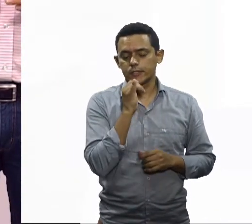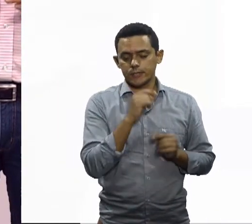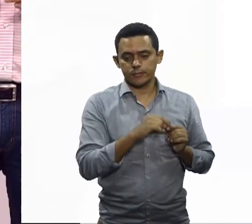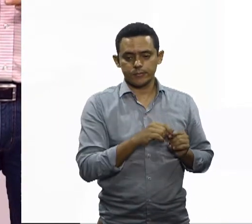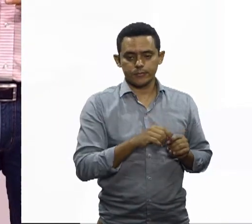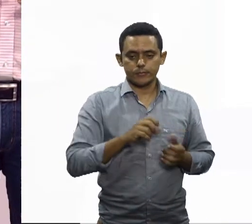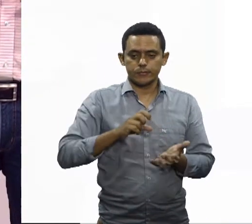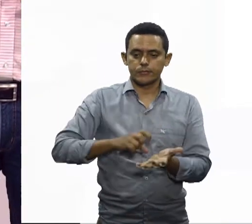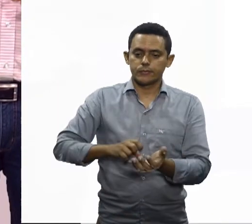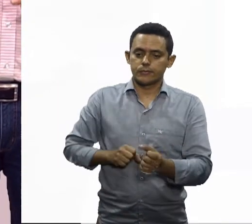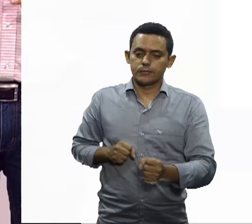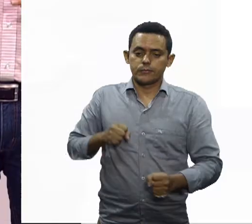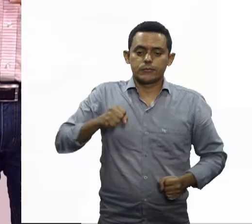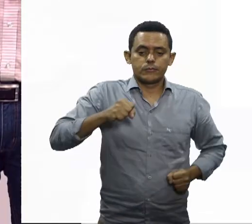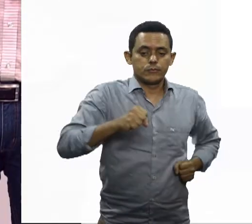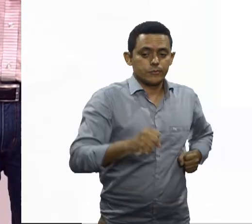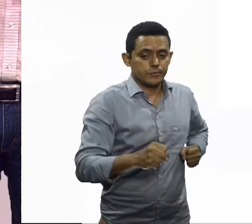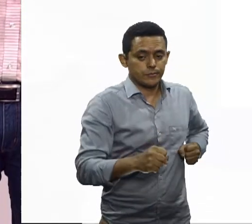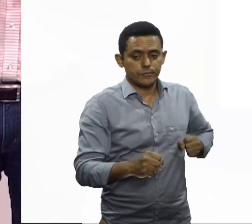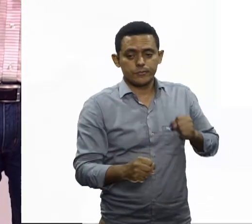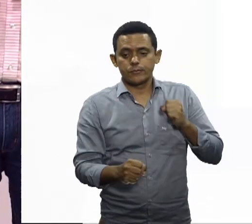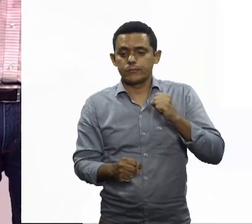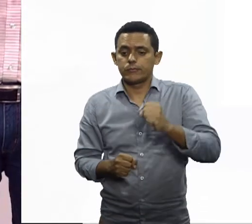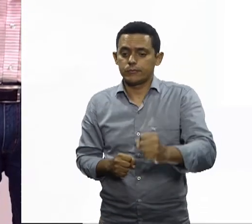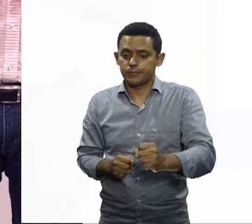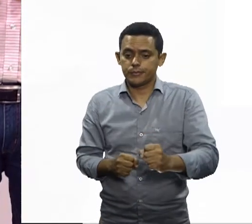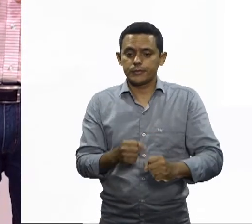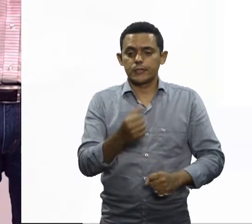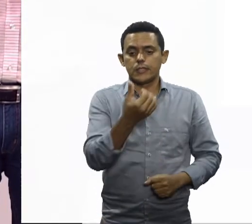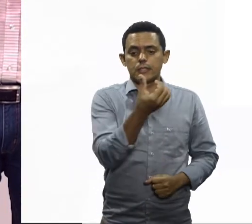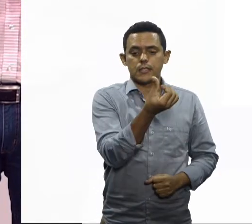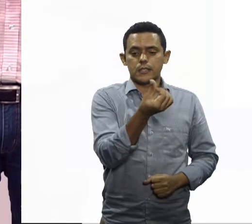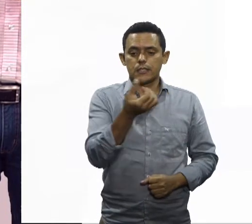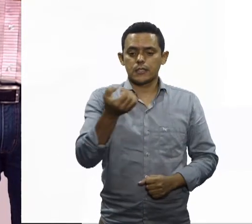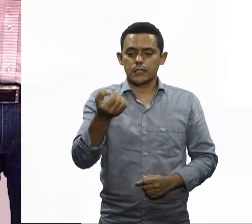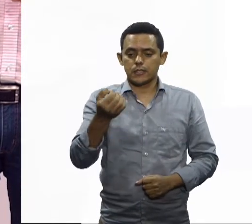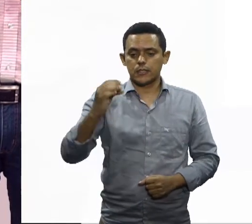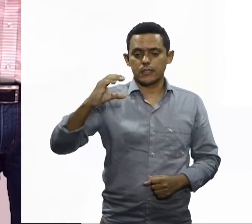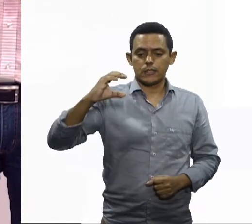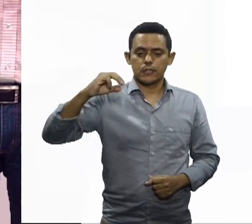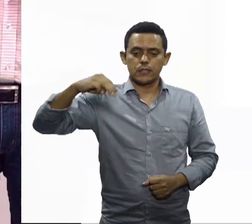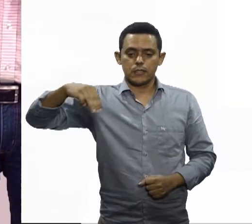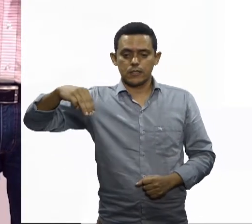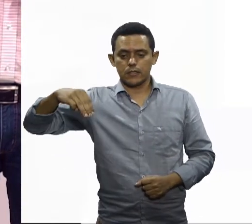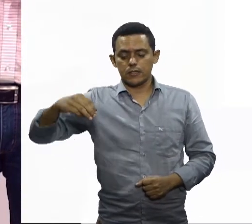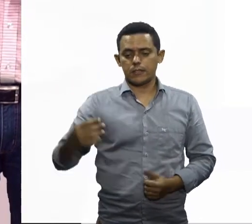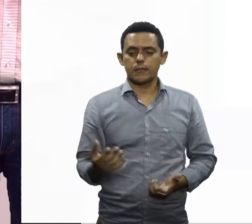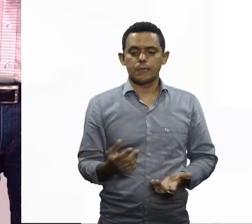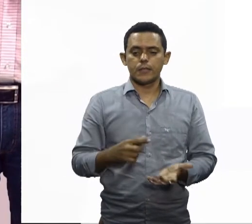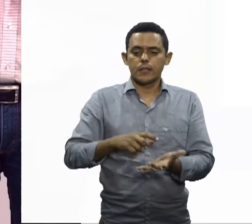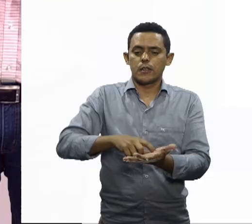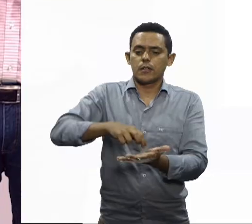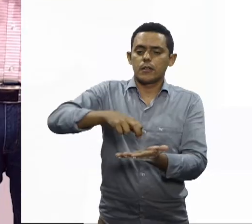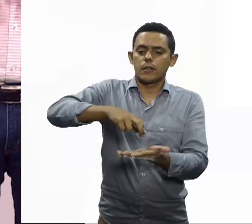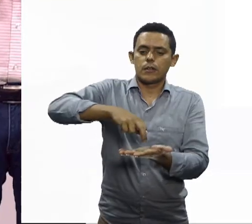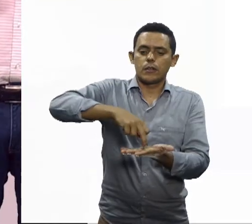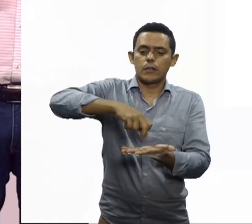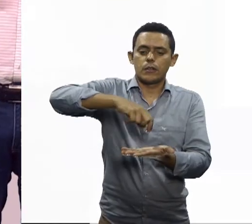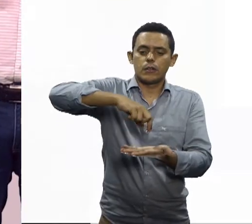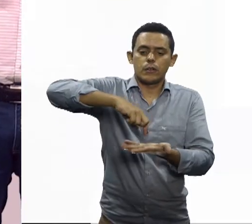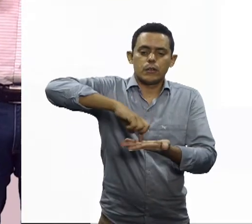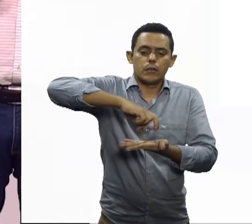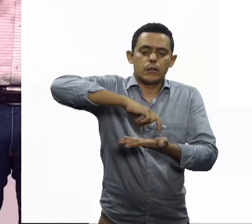60 centímetros, em média, quantos passos ela deu aproximadamente nessa caminhada? Então, olha só,